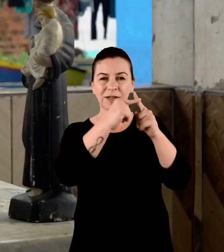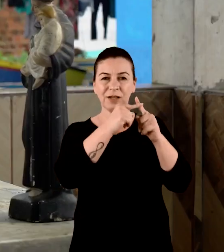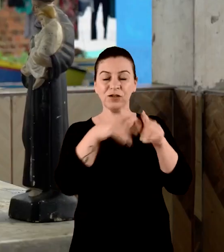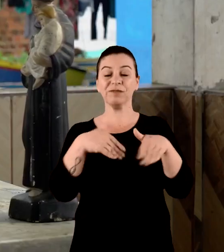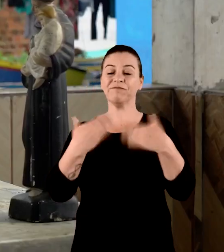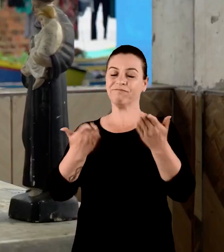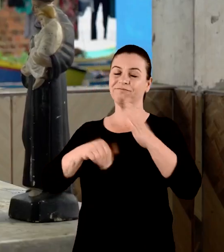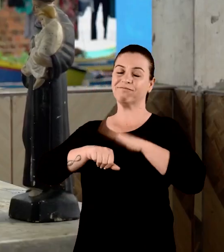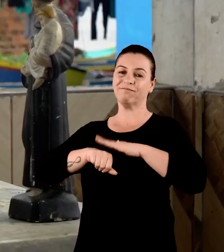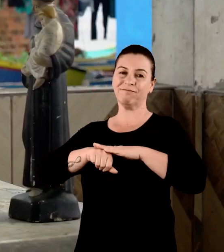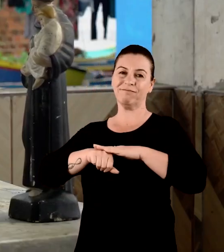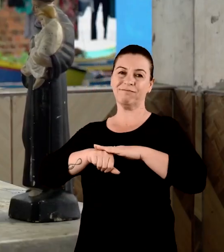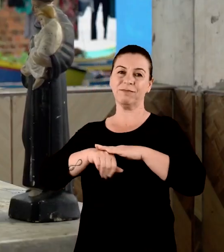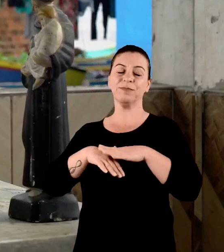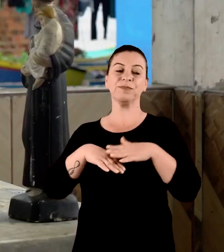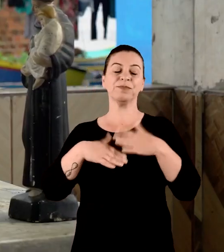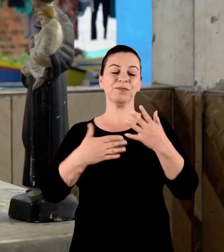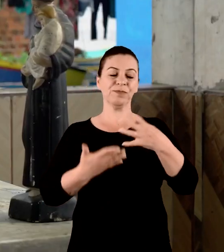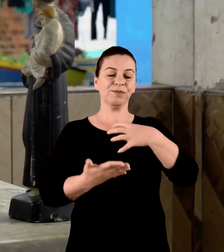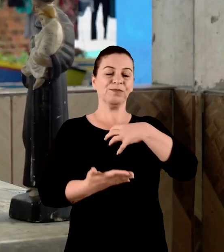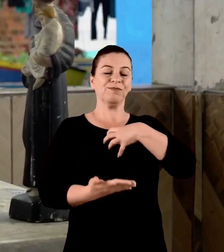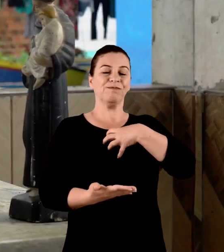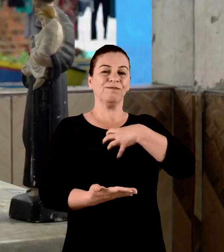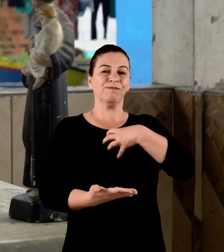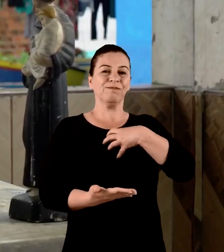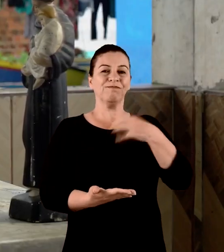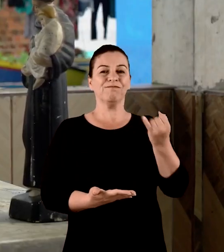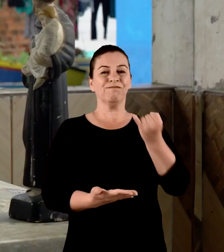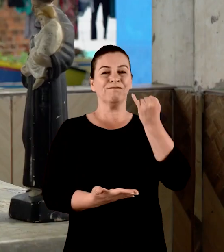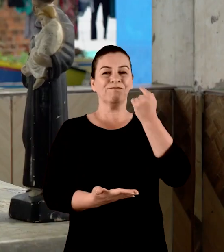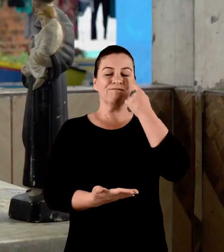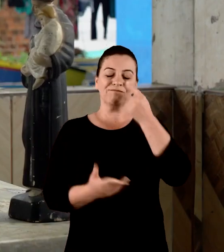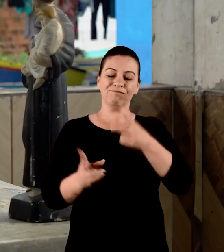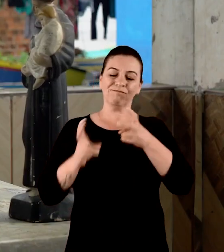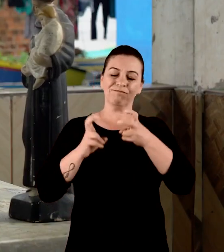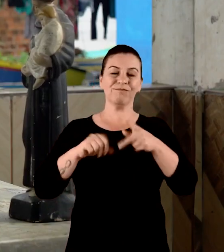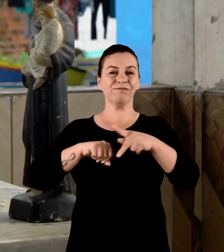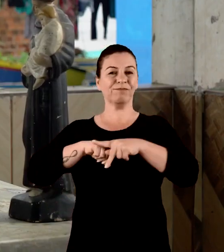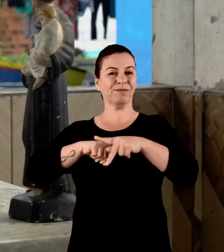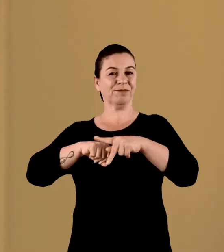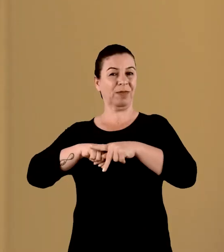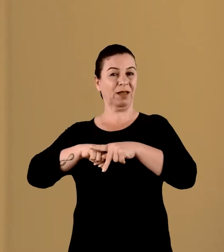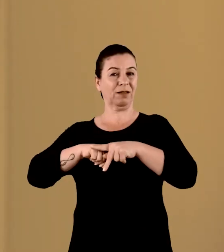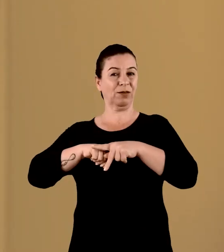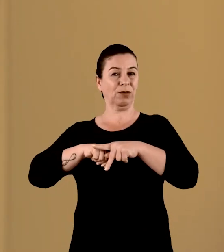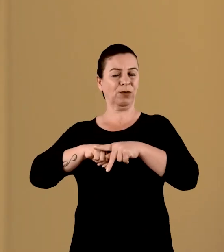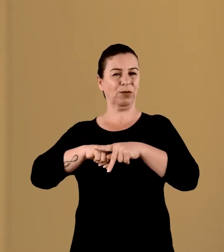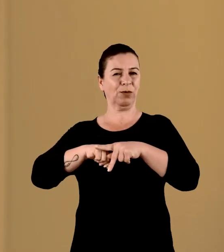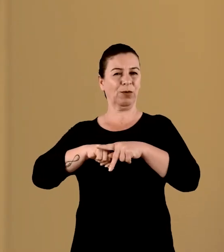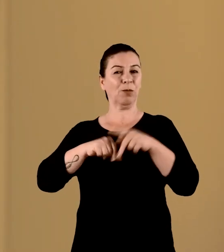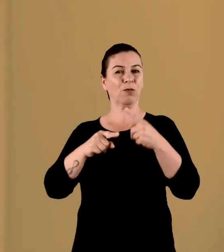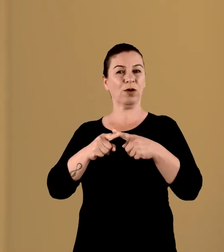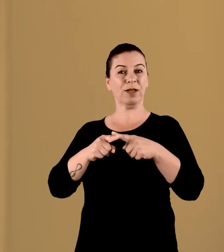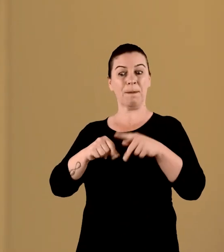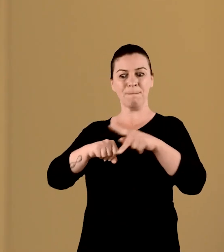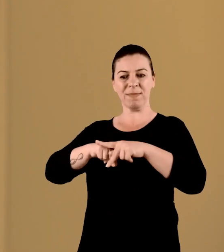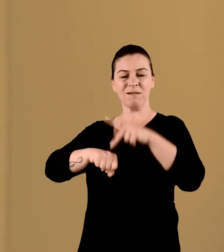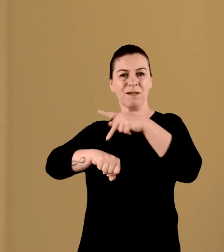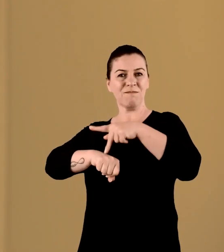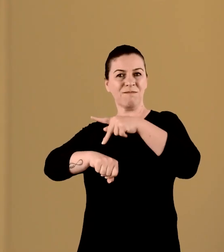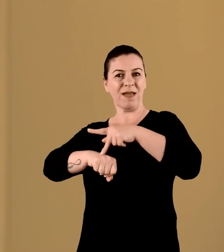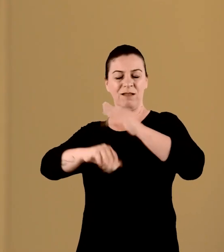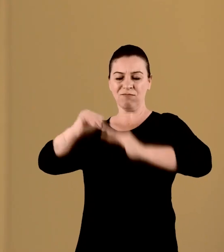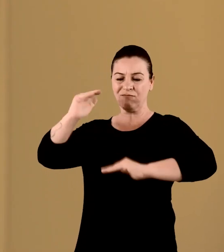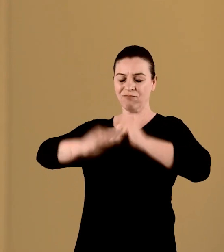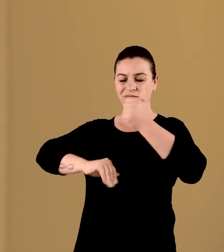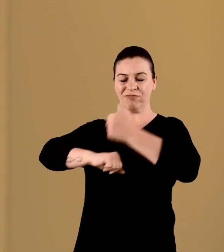eu. Aí, aquilo foi tão importante para mim, porque você olha São Pedro, um ícone, Pedro, tu és pedra, sobre